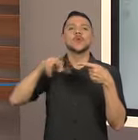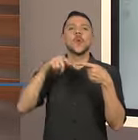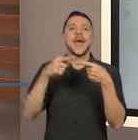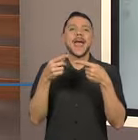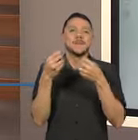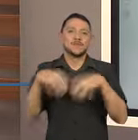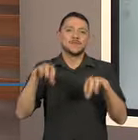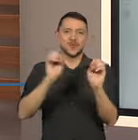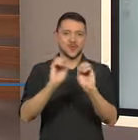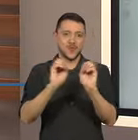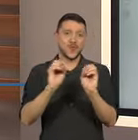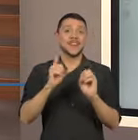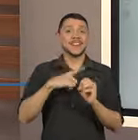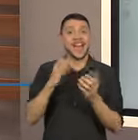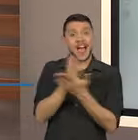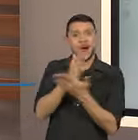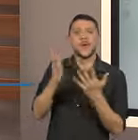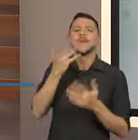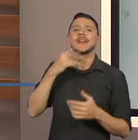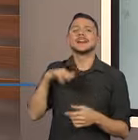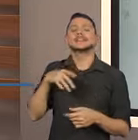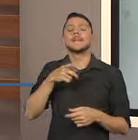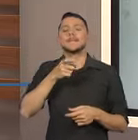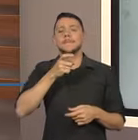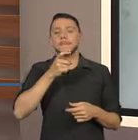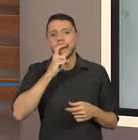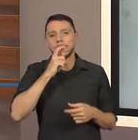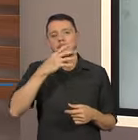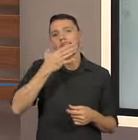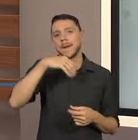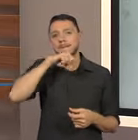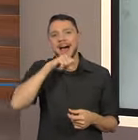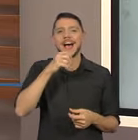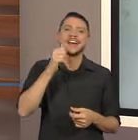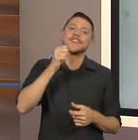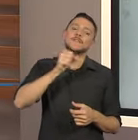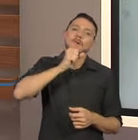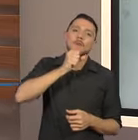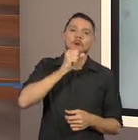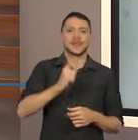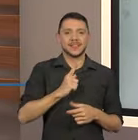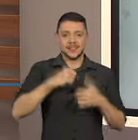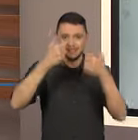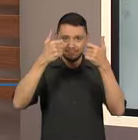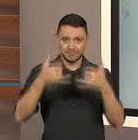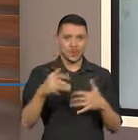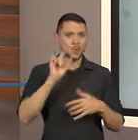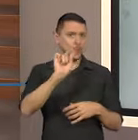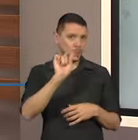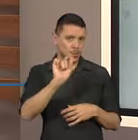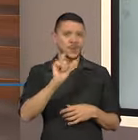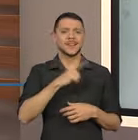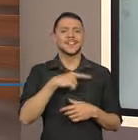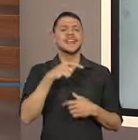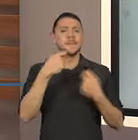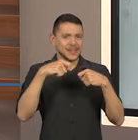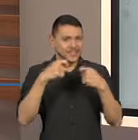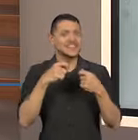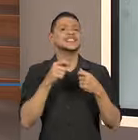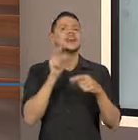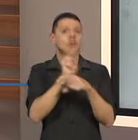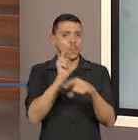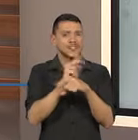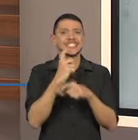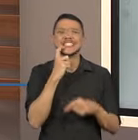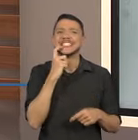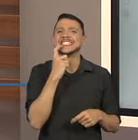né, dos pais, dos avós, que acredita que não precisa cuidar dente de leite. Precisa sim, gente. Se você não escovar bem os dentes, não cuidar dente de leite, o próximo que